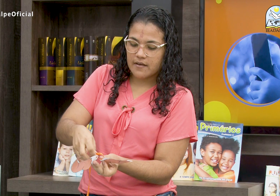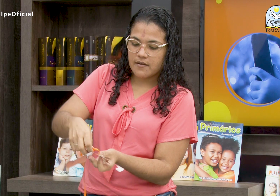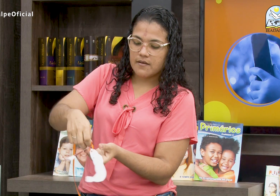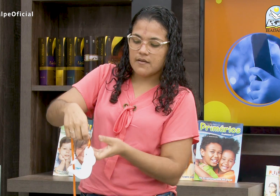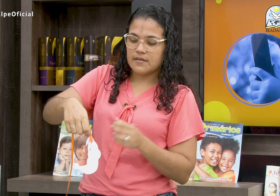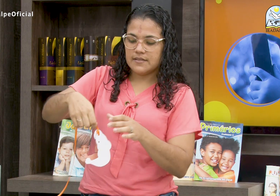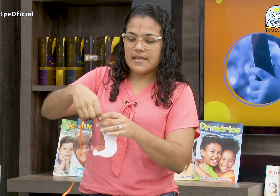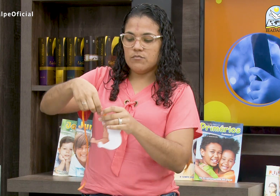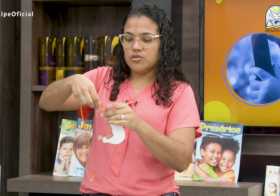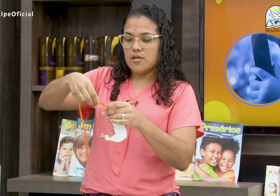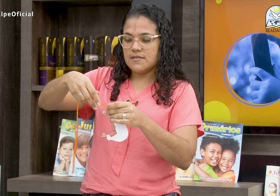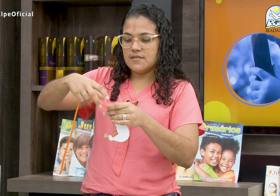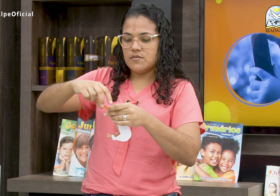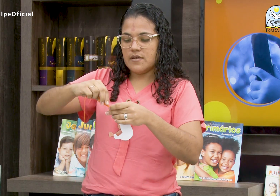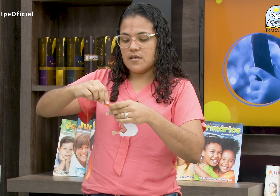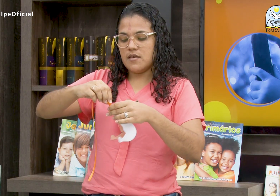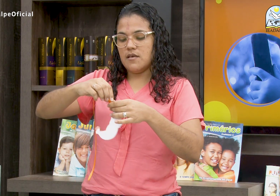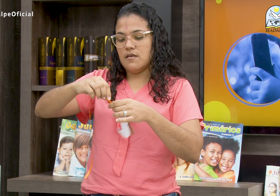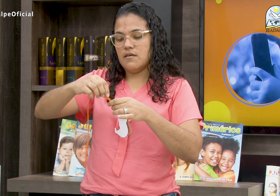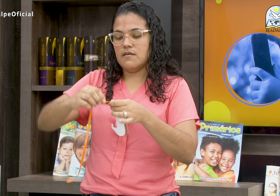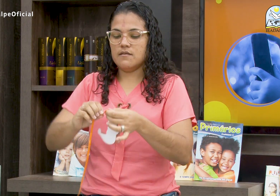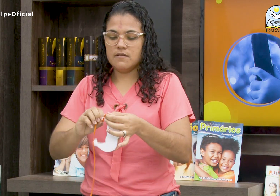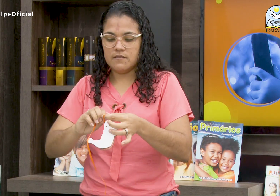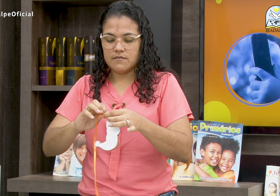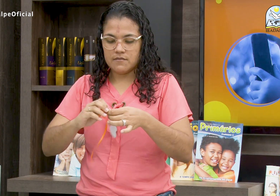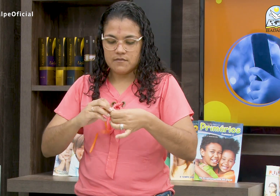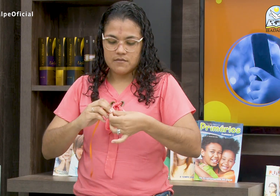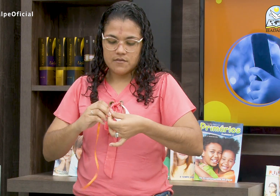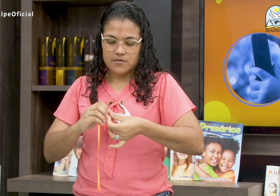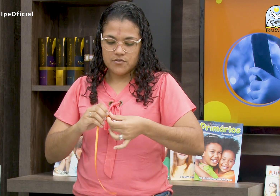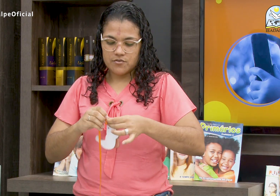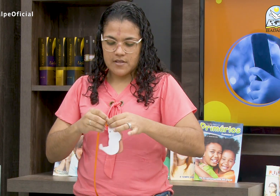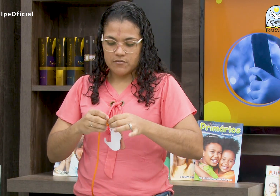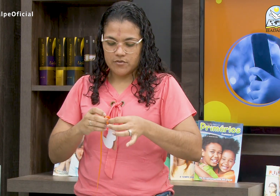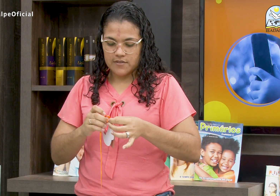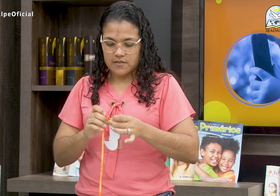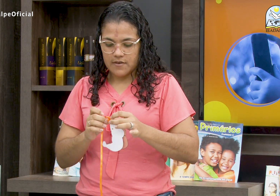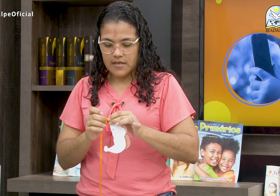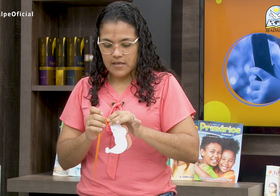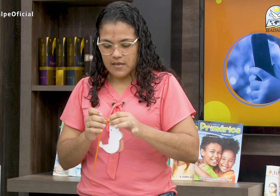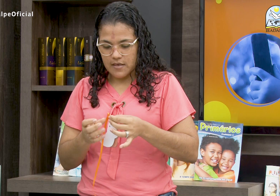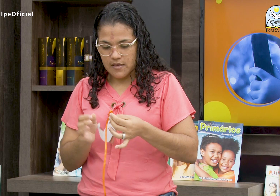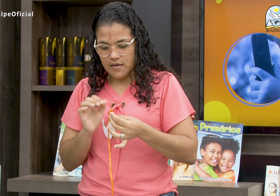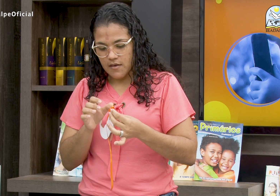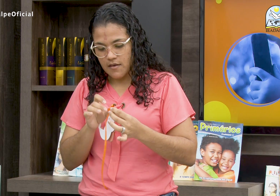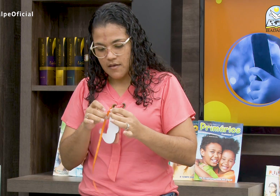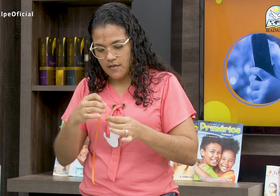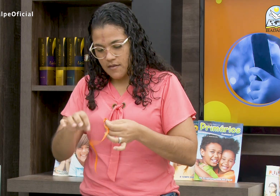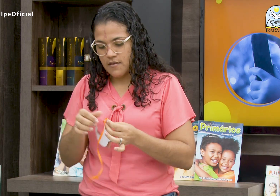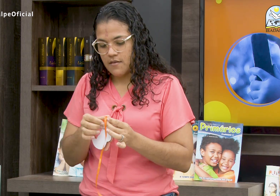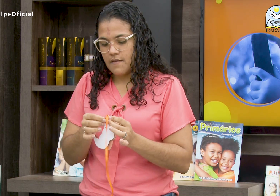agora dar um nozinho aqui. Deixa eu dar um nozinho aqui,